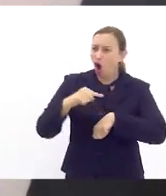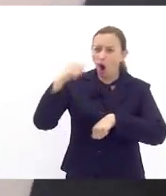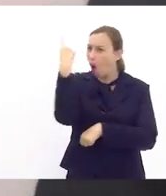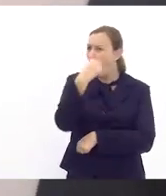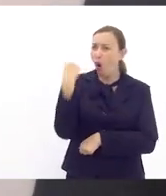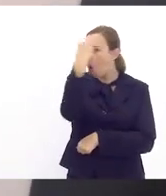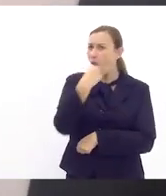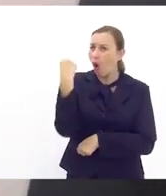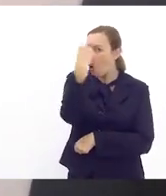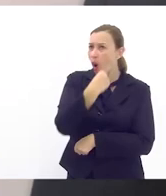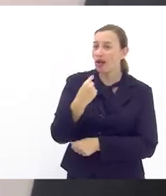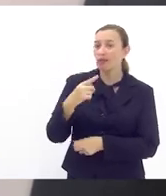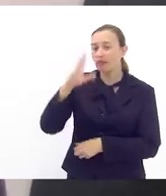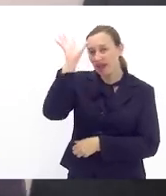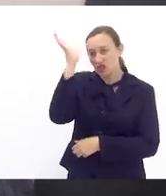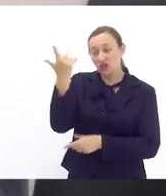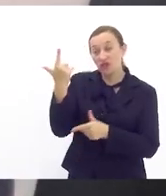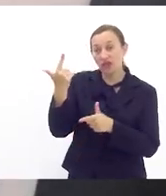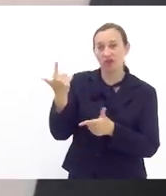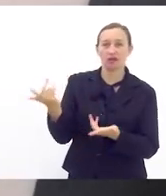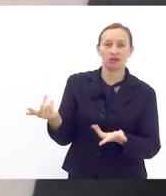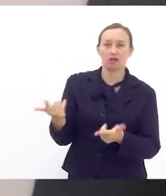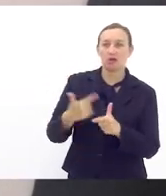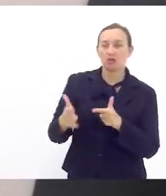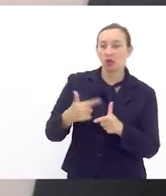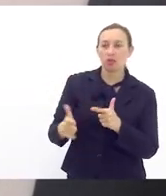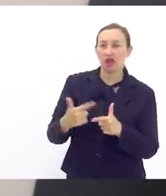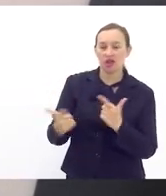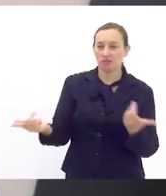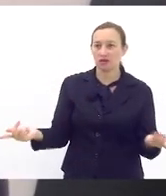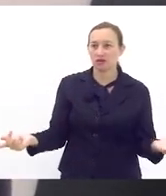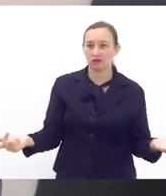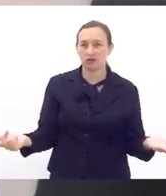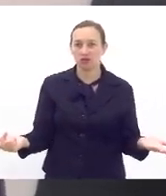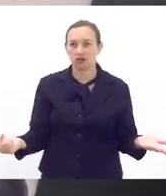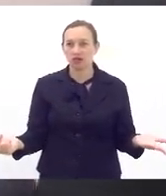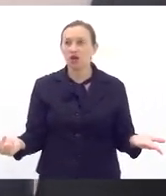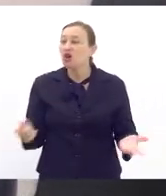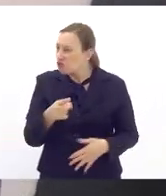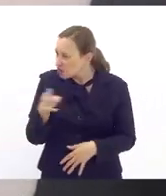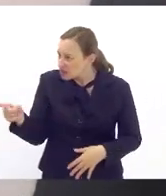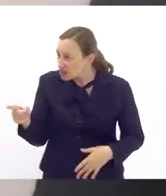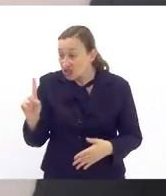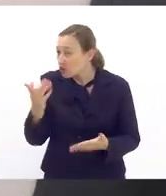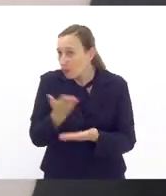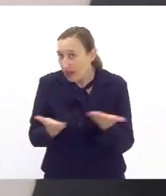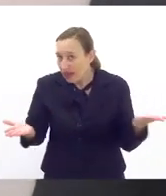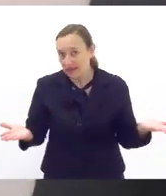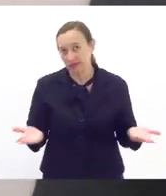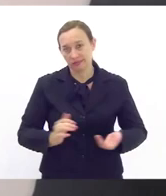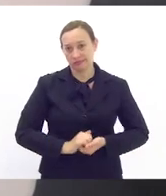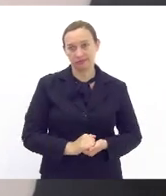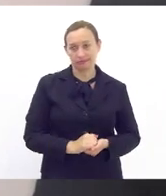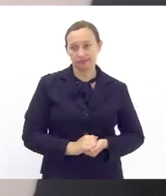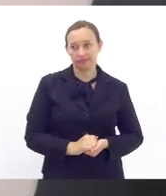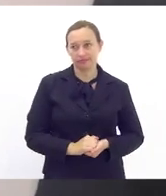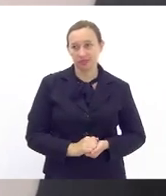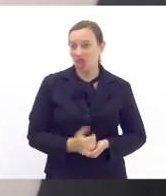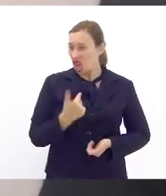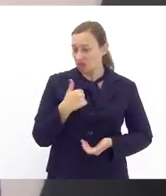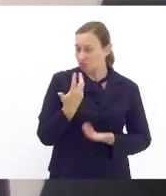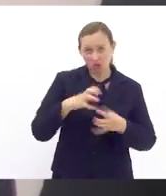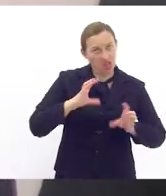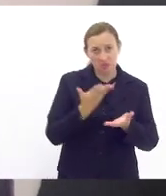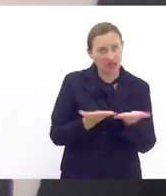problema de uma conta ou mudar o relógio do nome ninguém quer perder garanto que vocês não perdem eu não quero